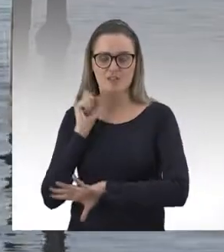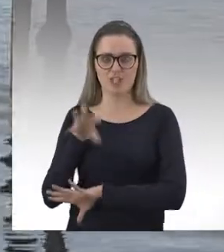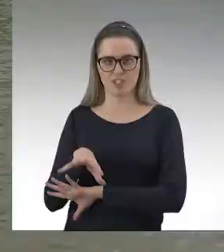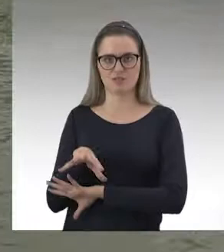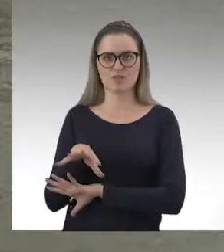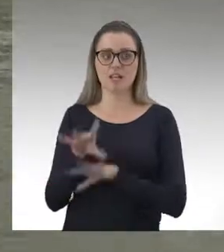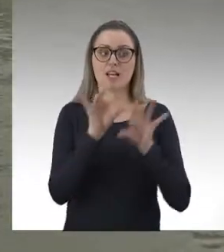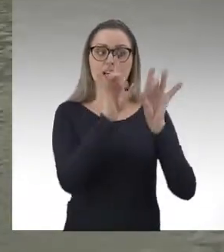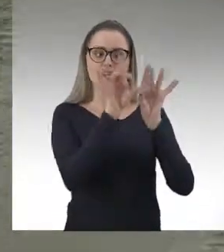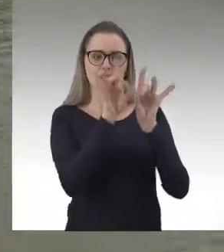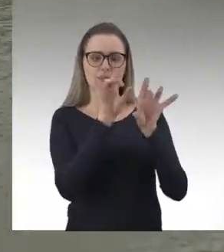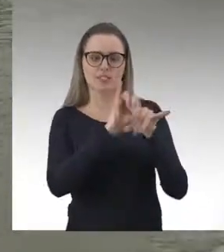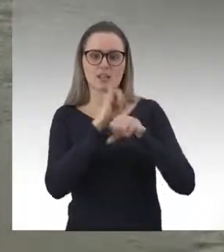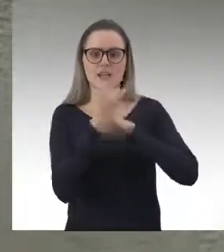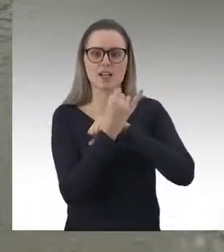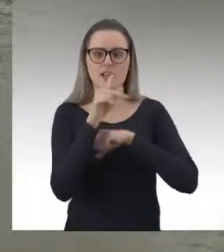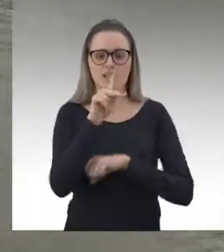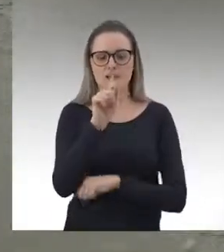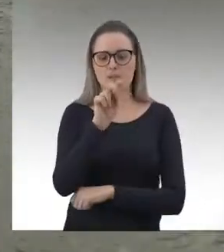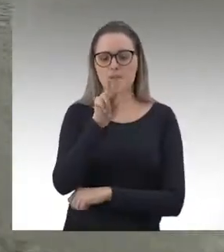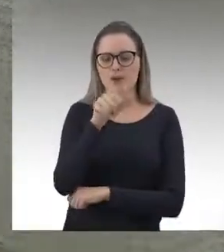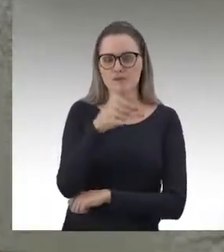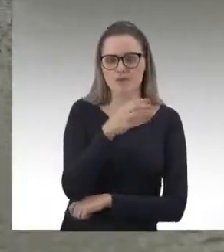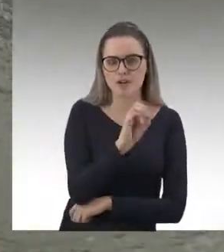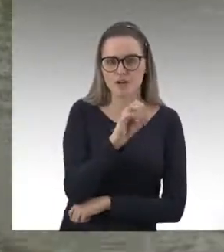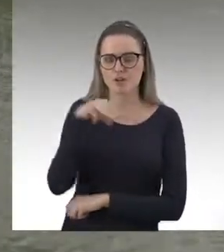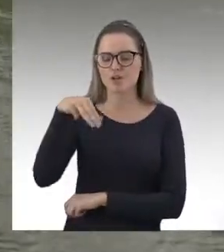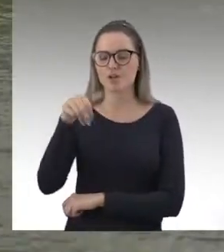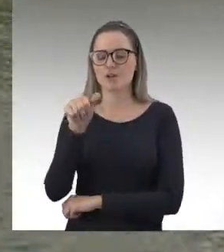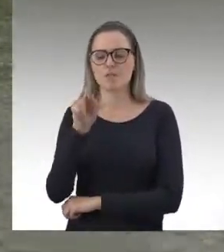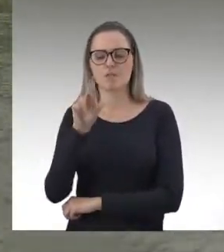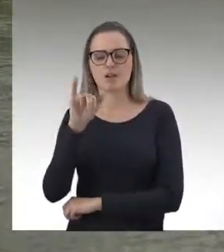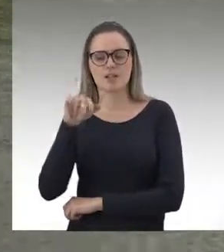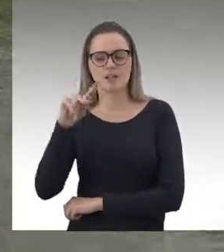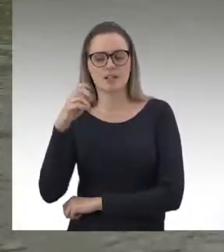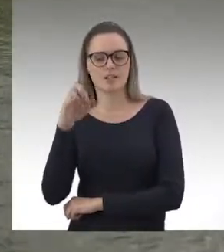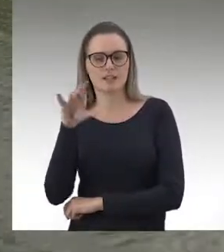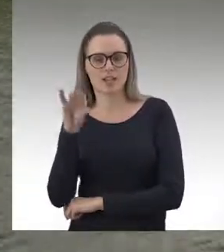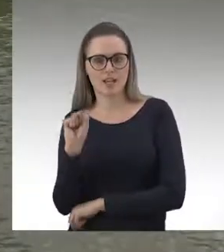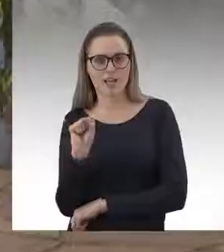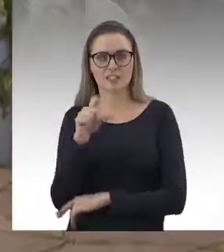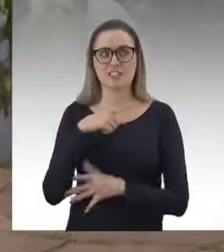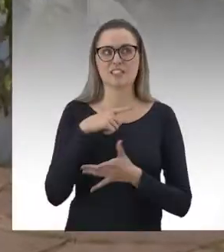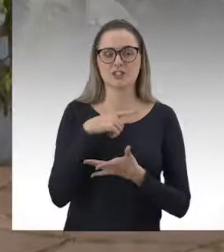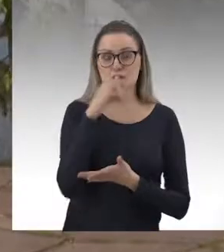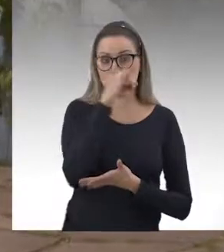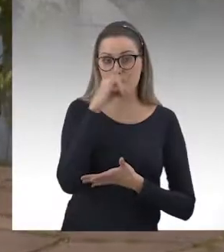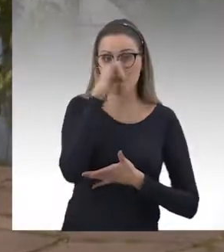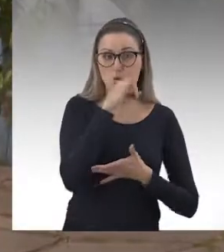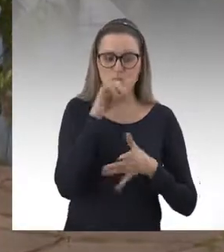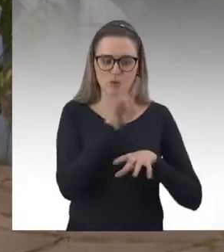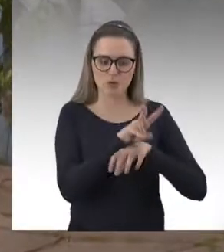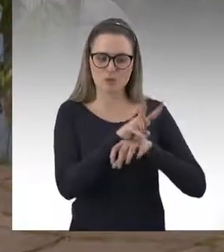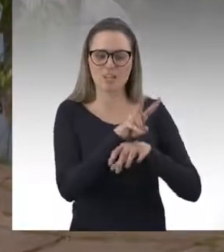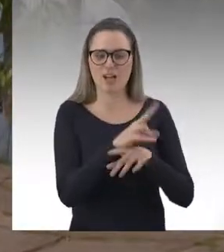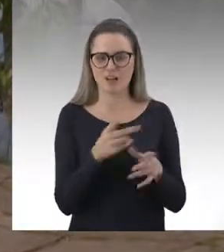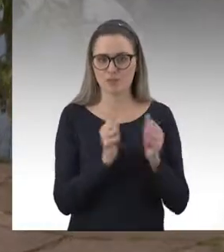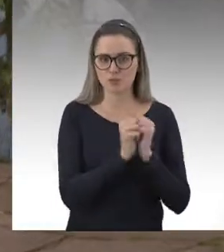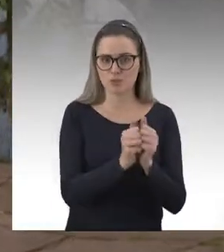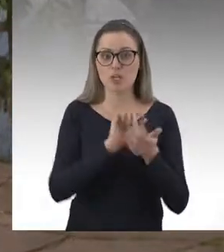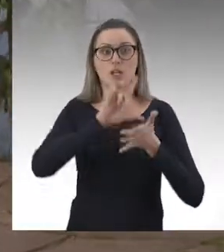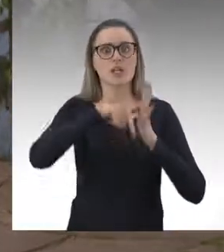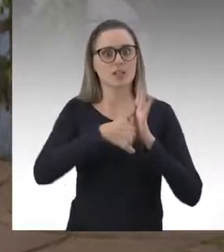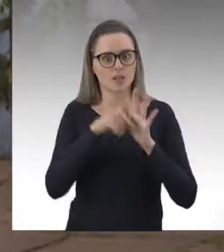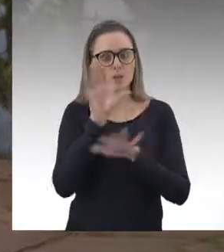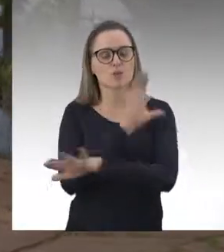especialmente nas ilhas do Pavão, dos marinheiros. Isso agregado à criação, por exemplo, de porcos, né? E atualmente, através